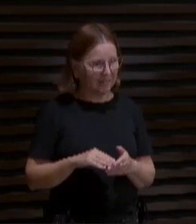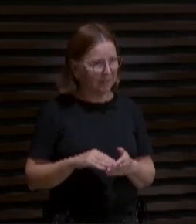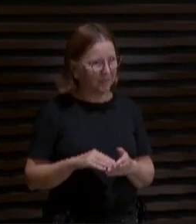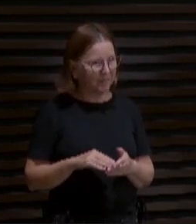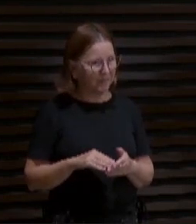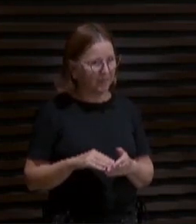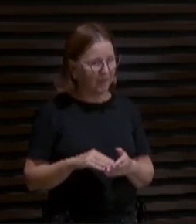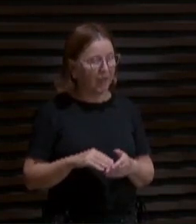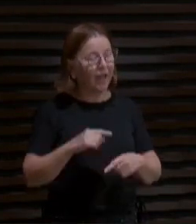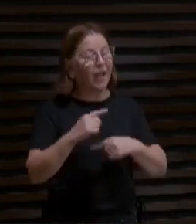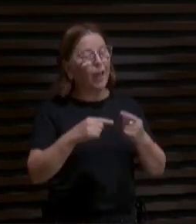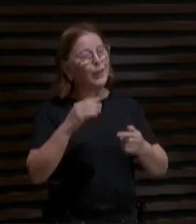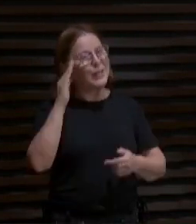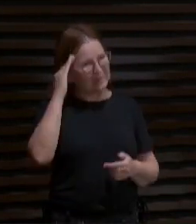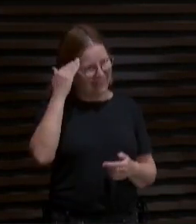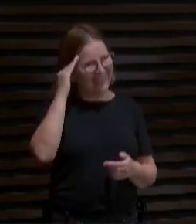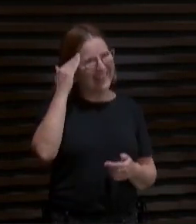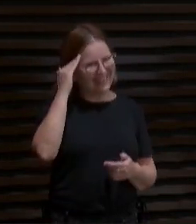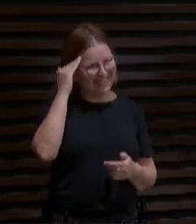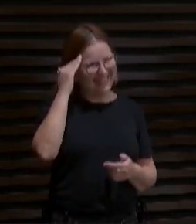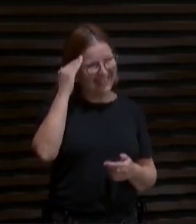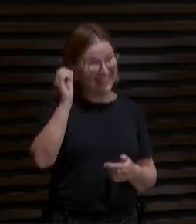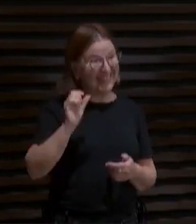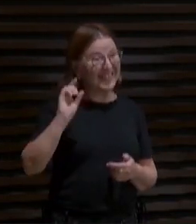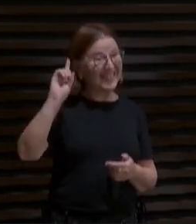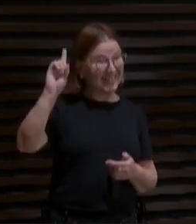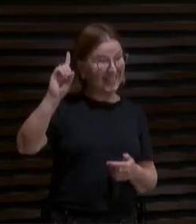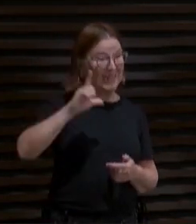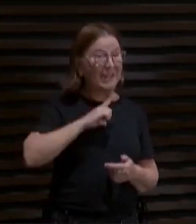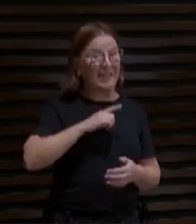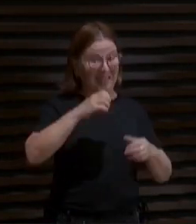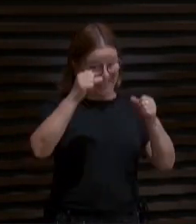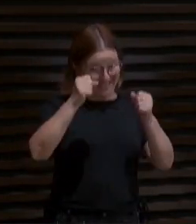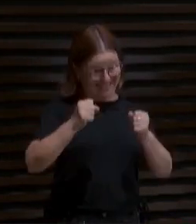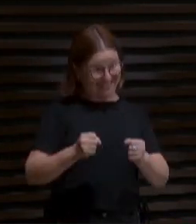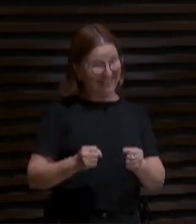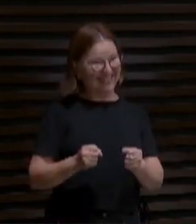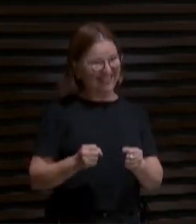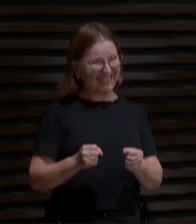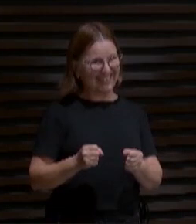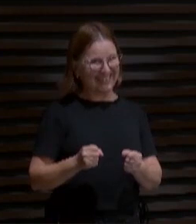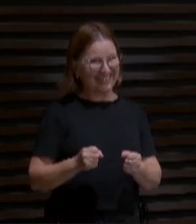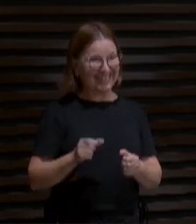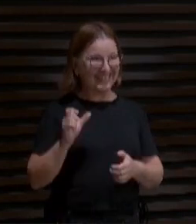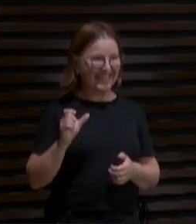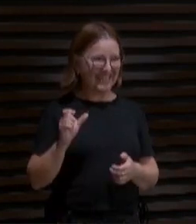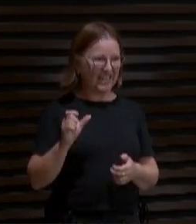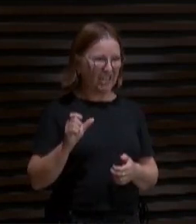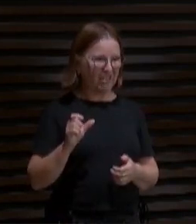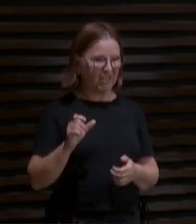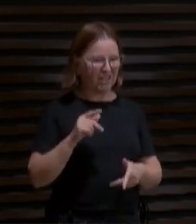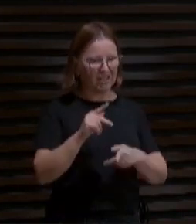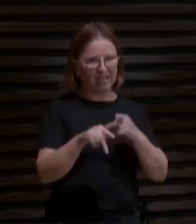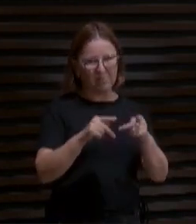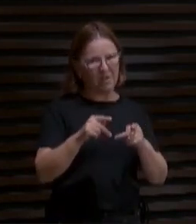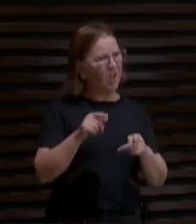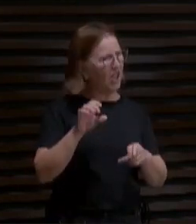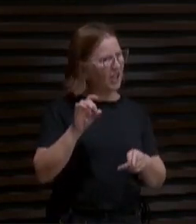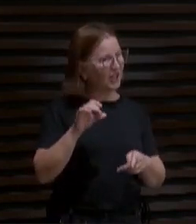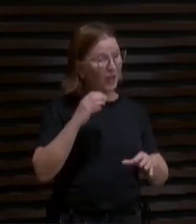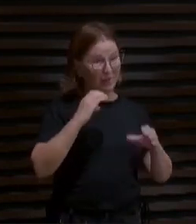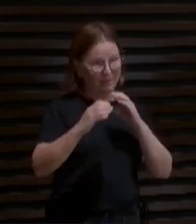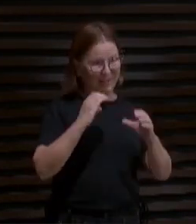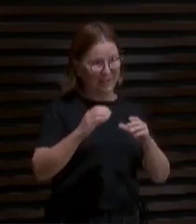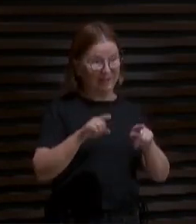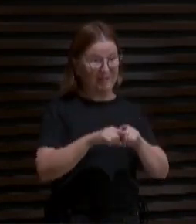eu entendi. A palavra de Deus é poder. A palavra do homem comunica, a palavra de